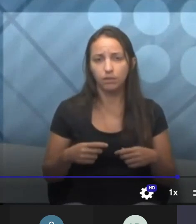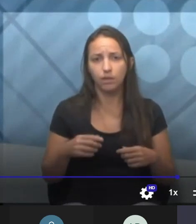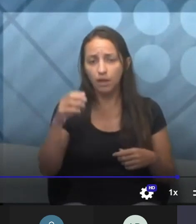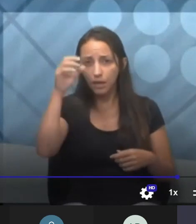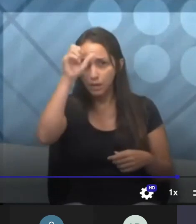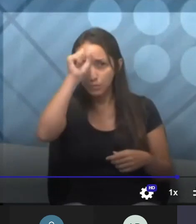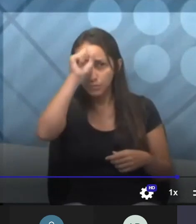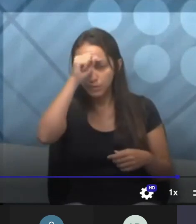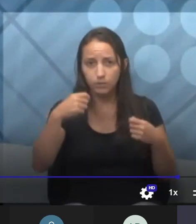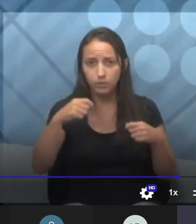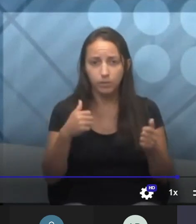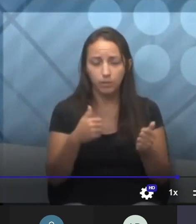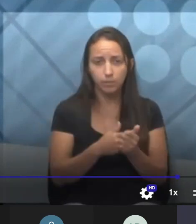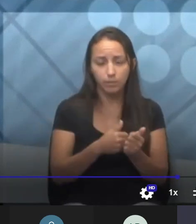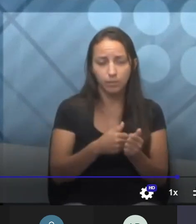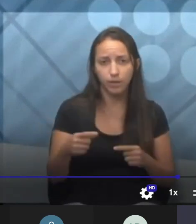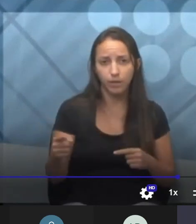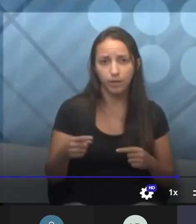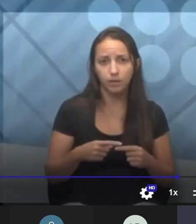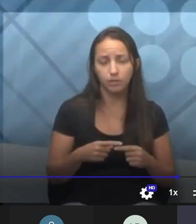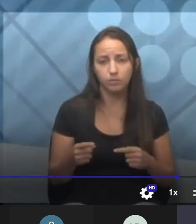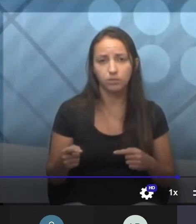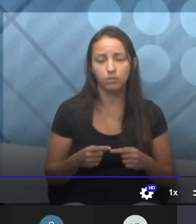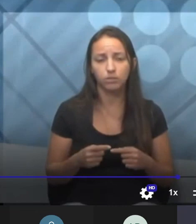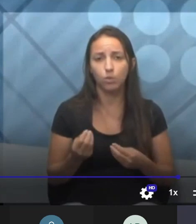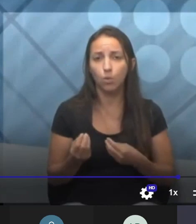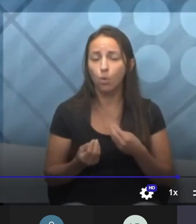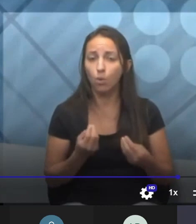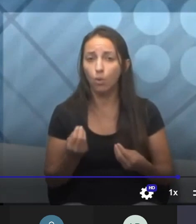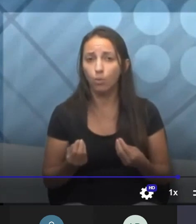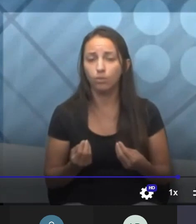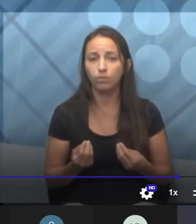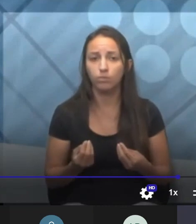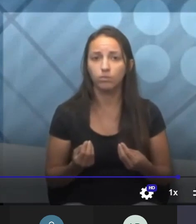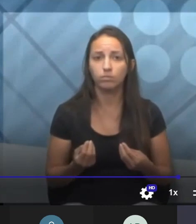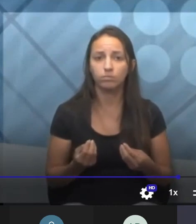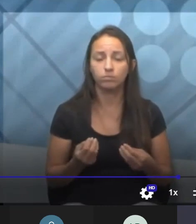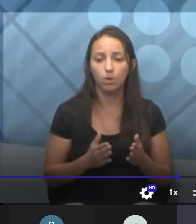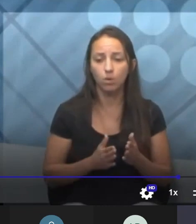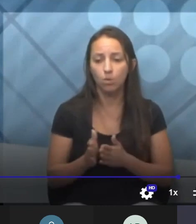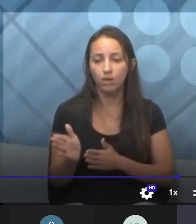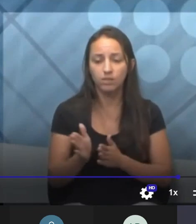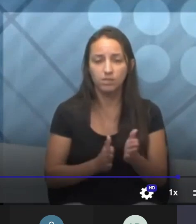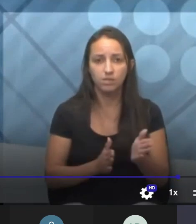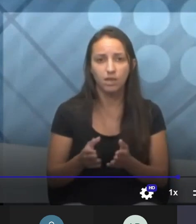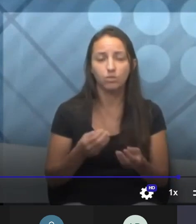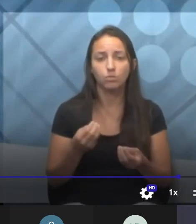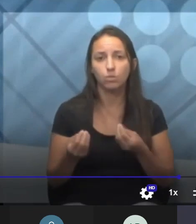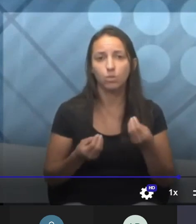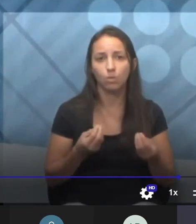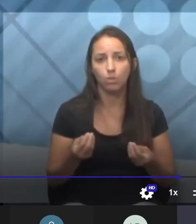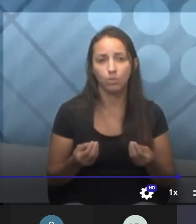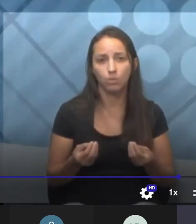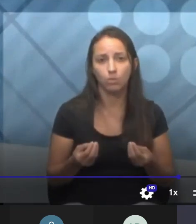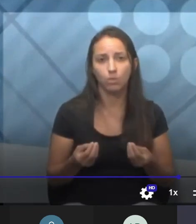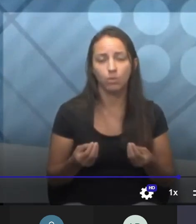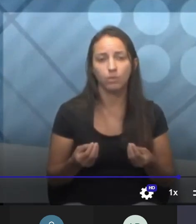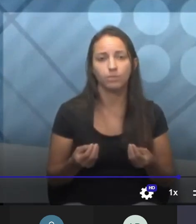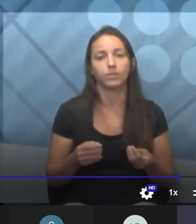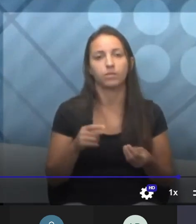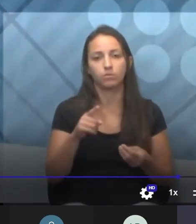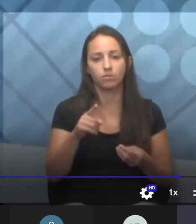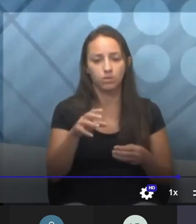De aprendizagem precisa estar perto? Por quê? E de que maneira? Né? Qual é o acesso de um, qual é o acesso do outro? Aí